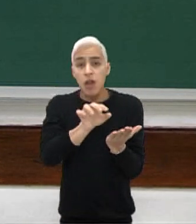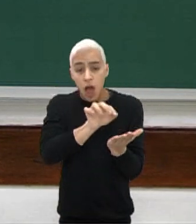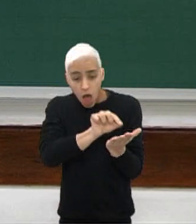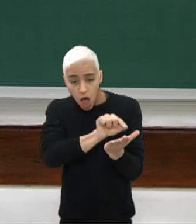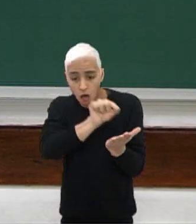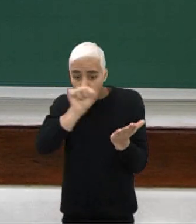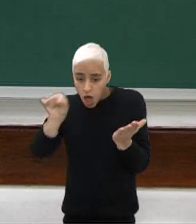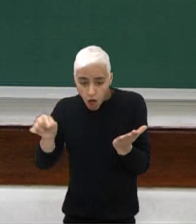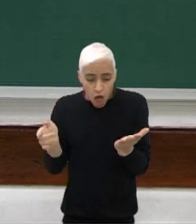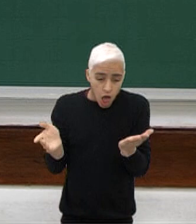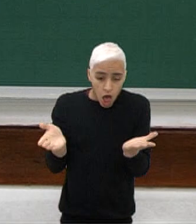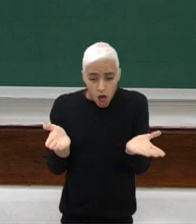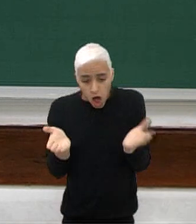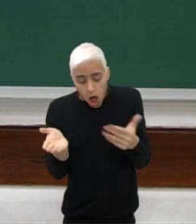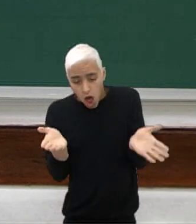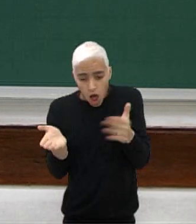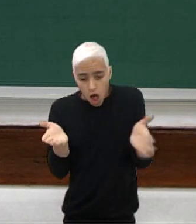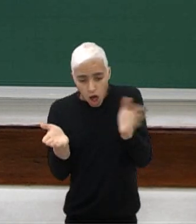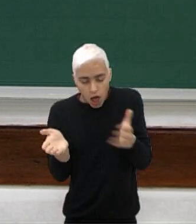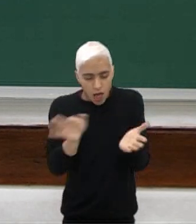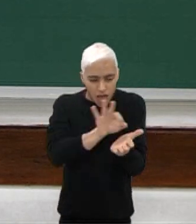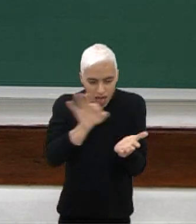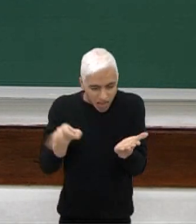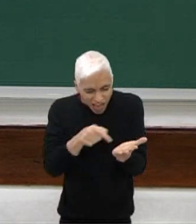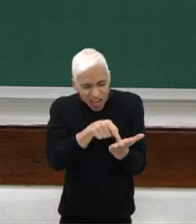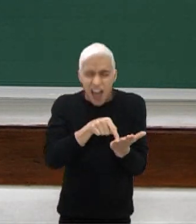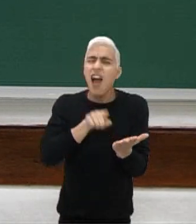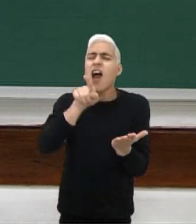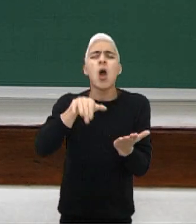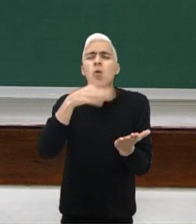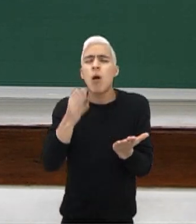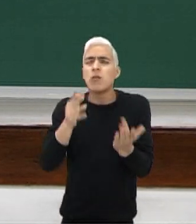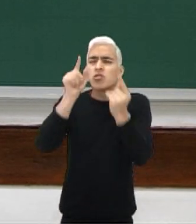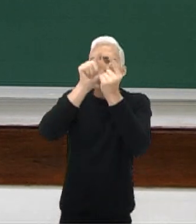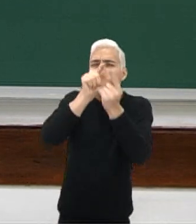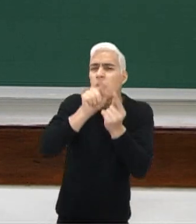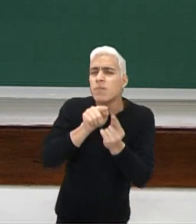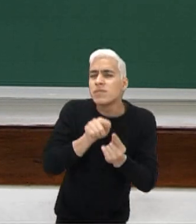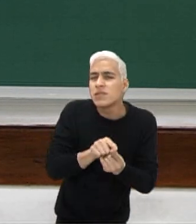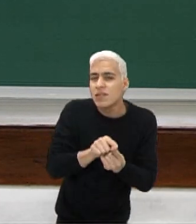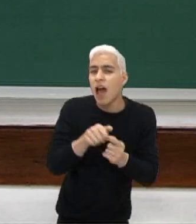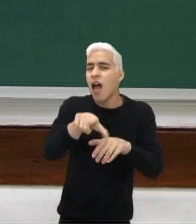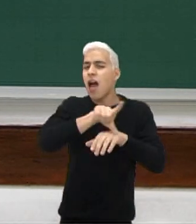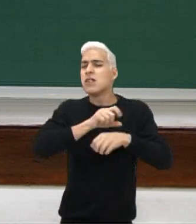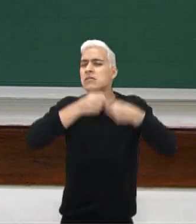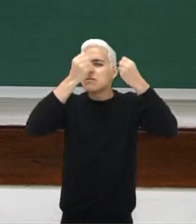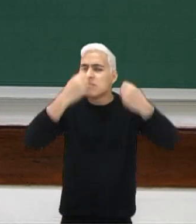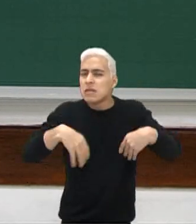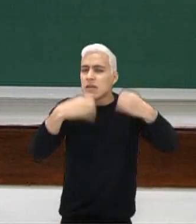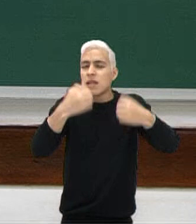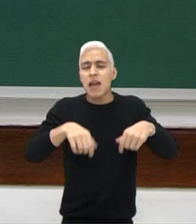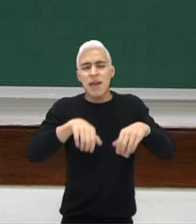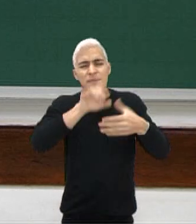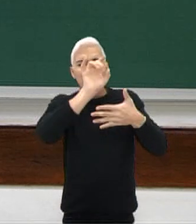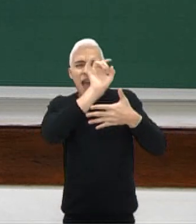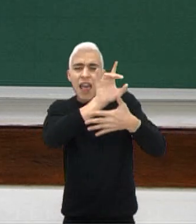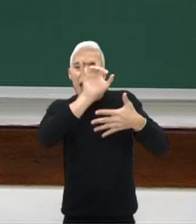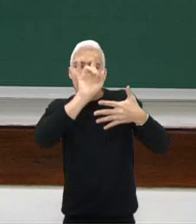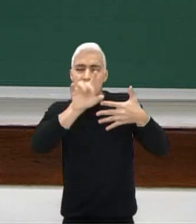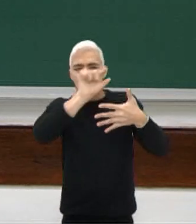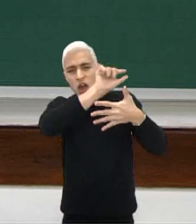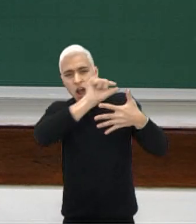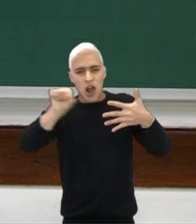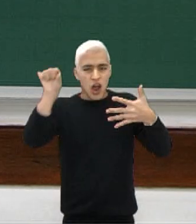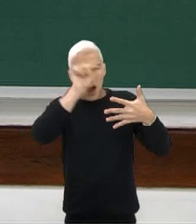pouquinho às folhas do seu caderno e tente dizer quais foram as dicas dadas para cada uma dessas